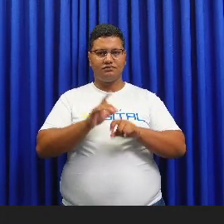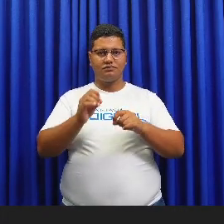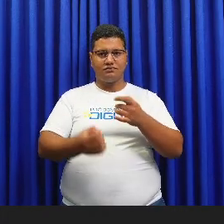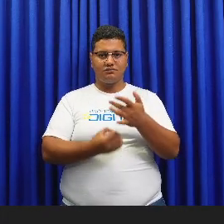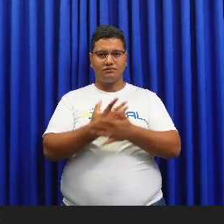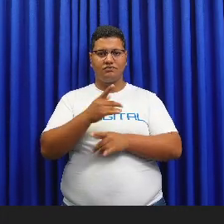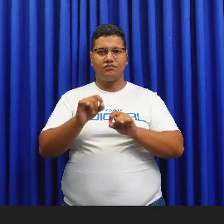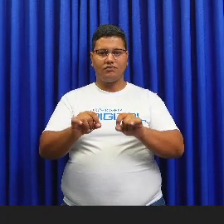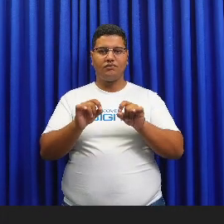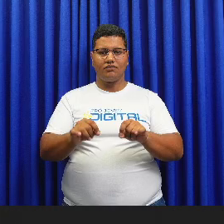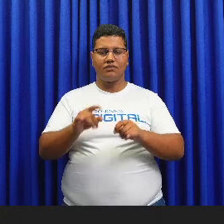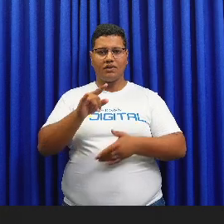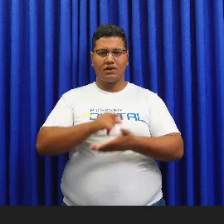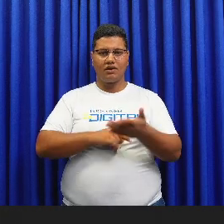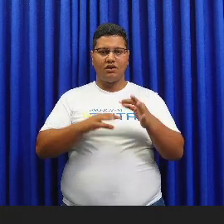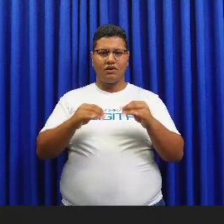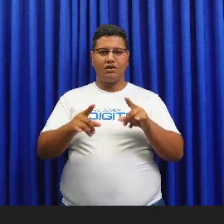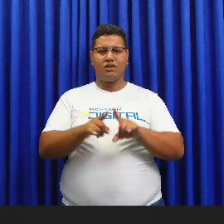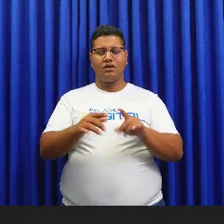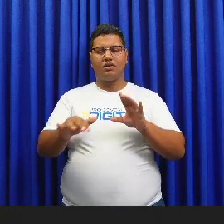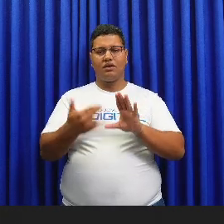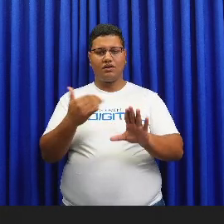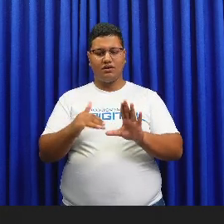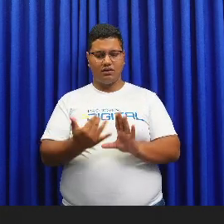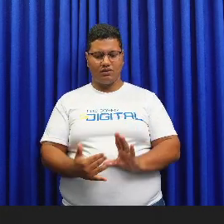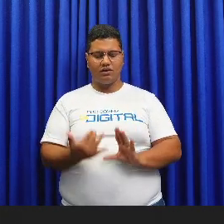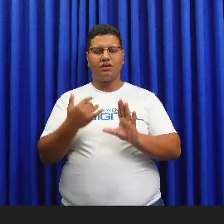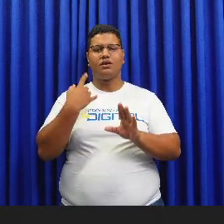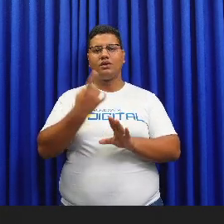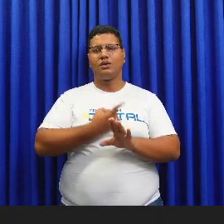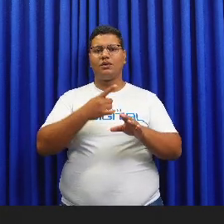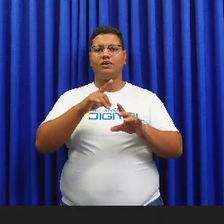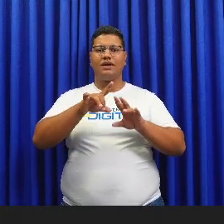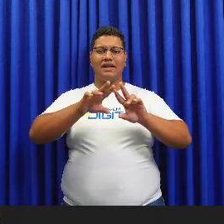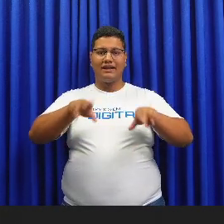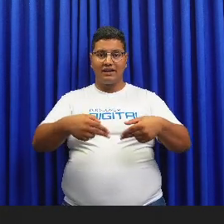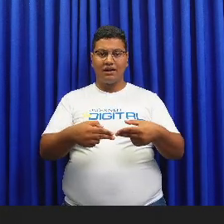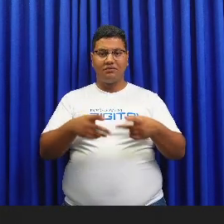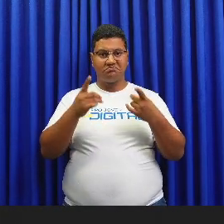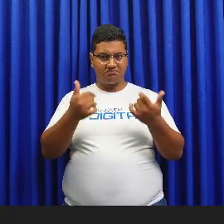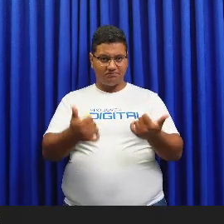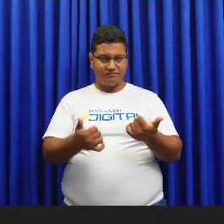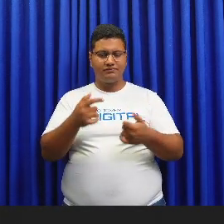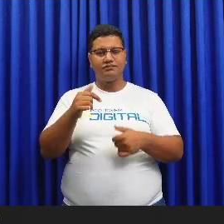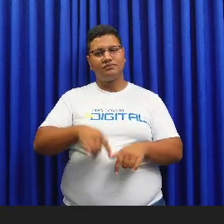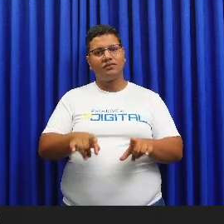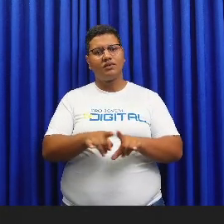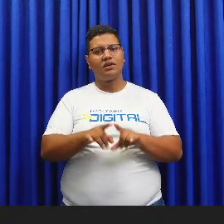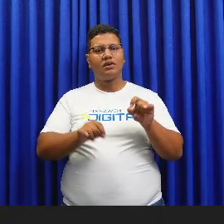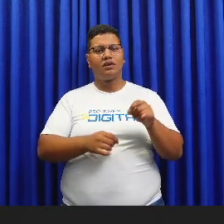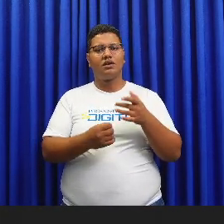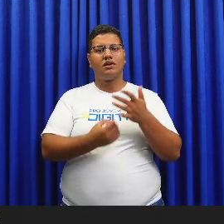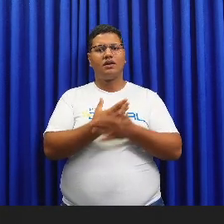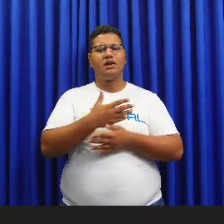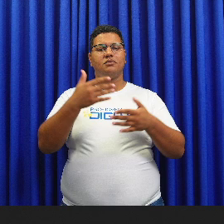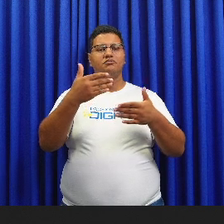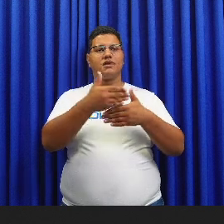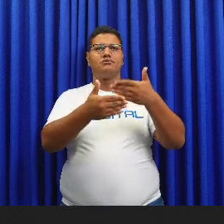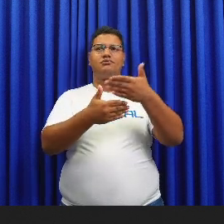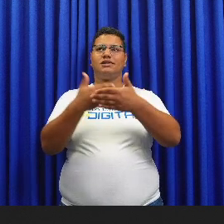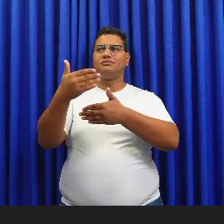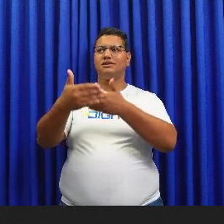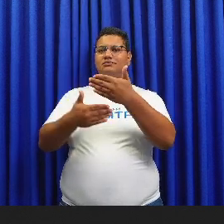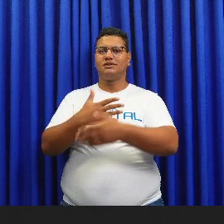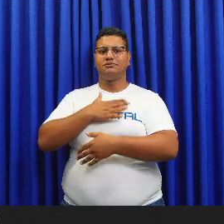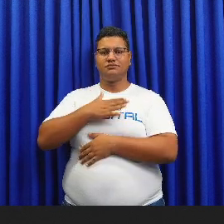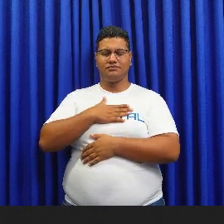criando esses documentos, eles vão vindo parar aqui no nosso Drive, beleza? E aqui no Drive eu posso criar pastas. Aqui eu vou clicar em